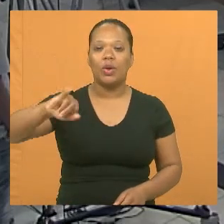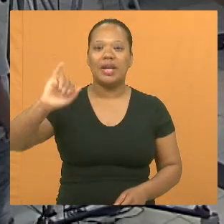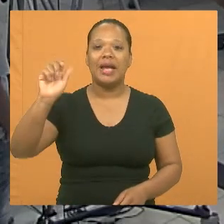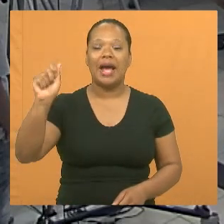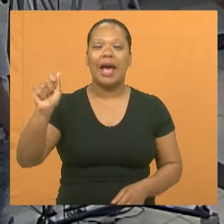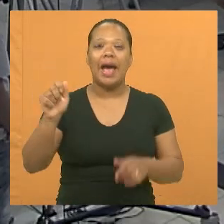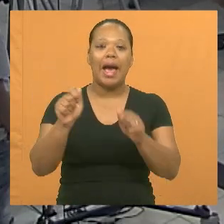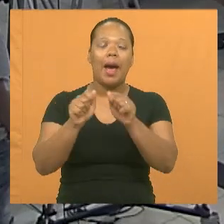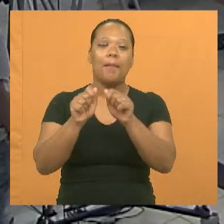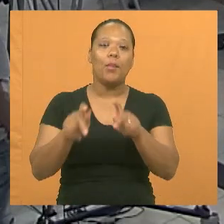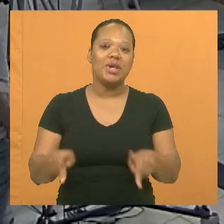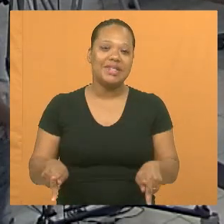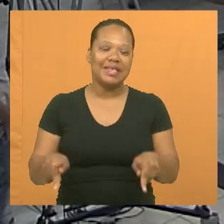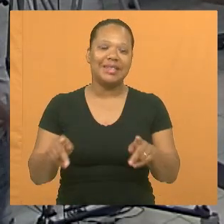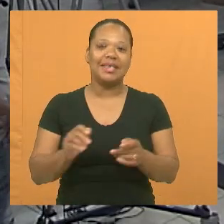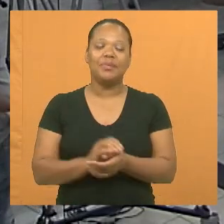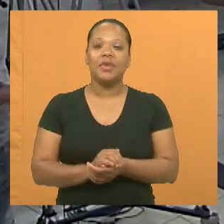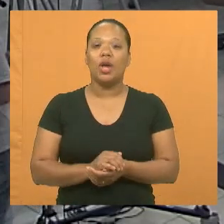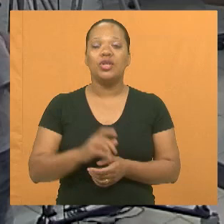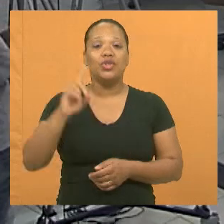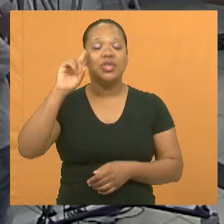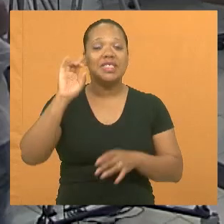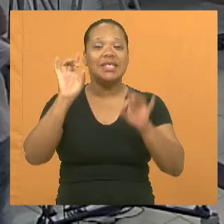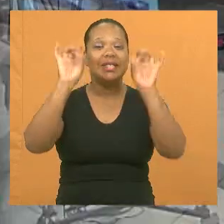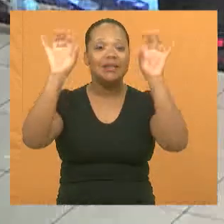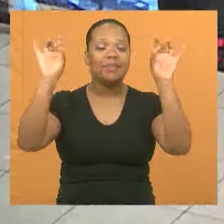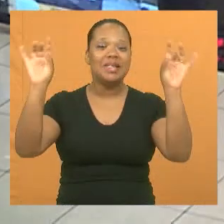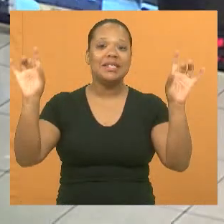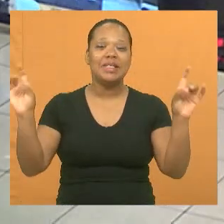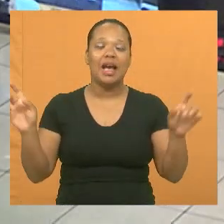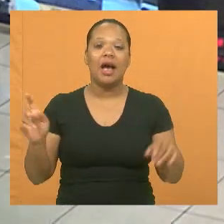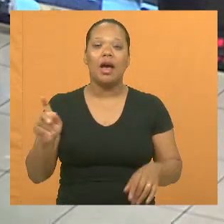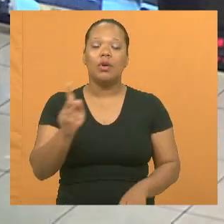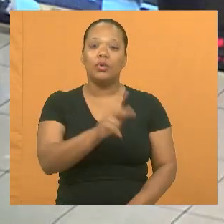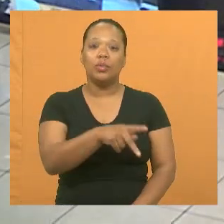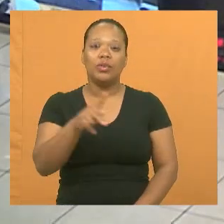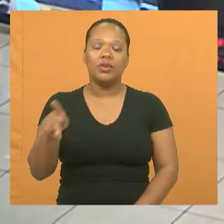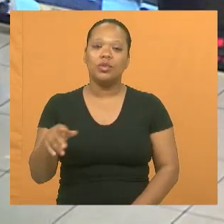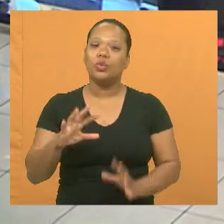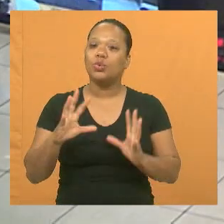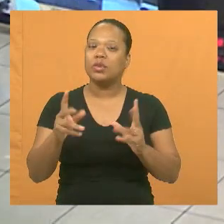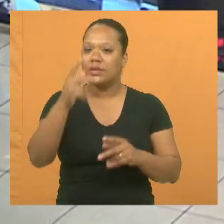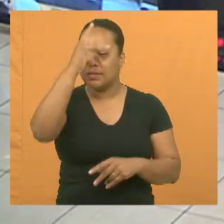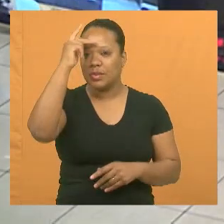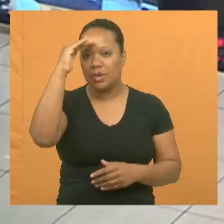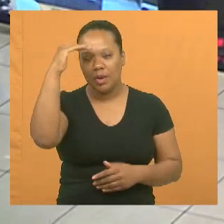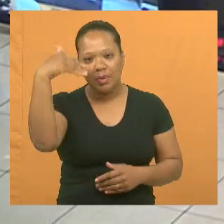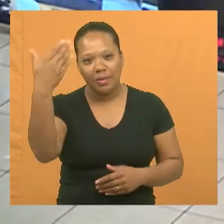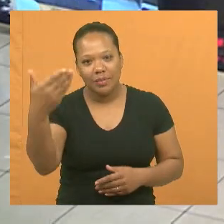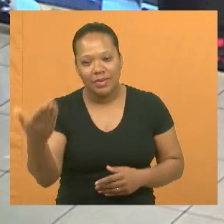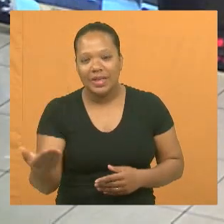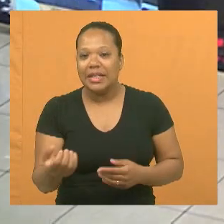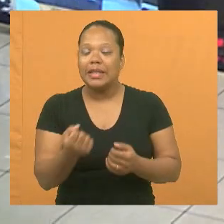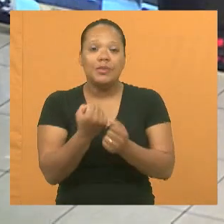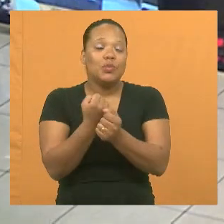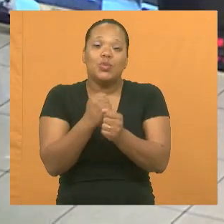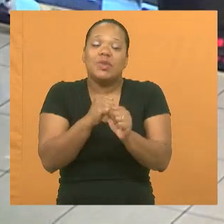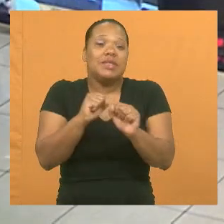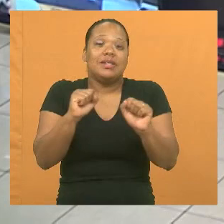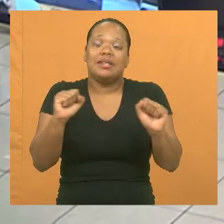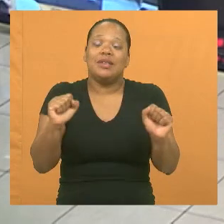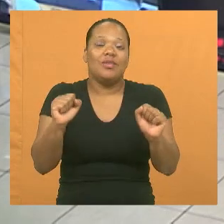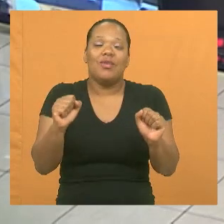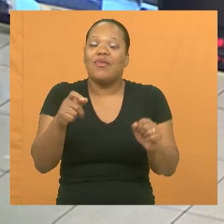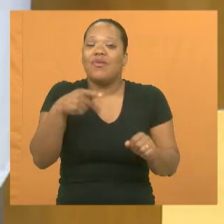aposentada, em especial o dia dos professores, a todos os homenageados de hoje. Porque é impossível da gente, quando falar